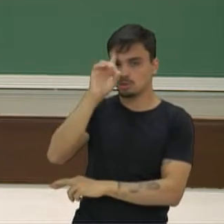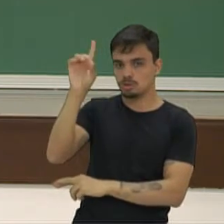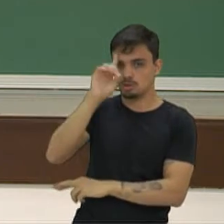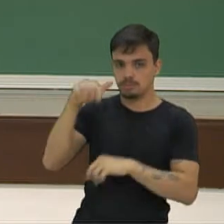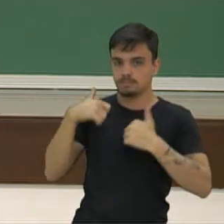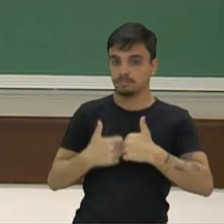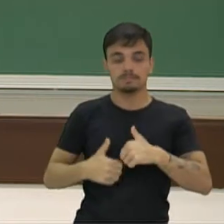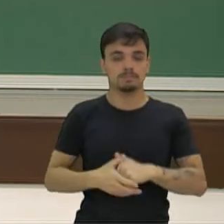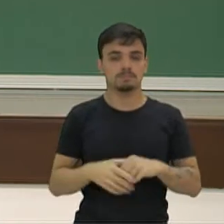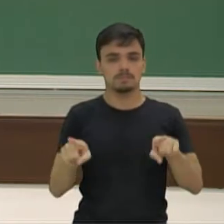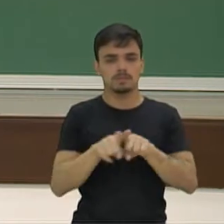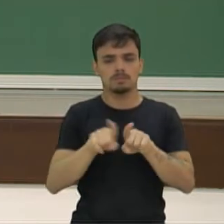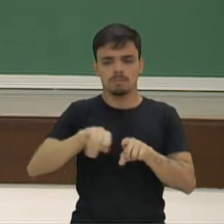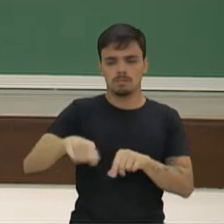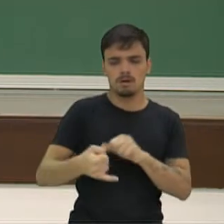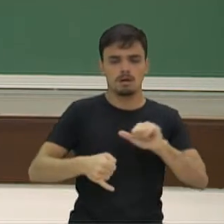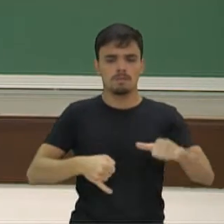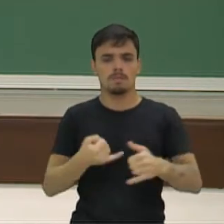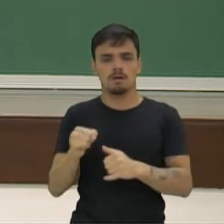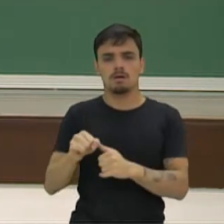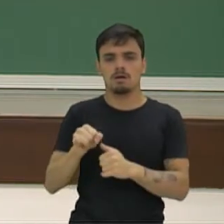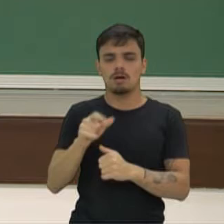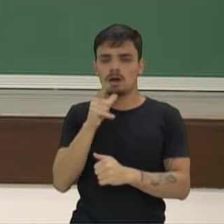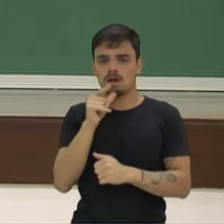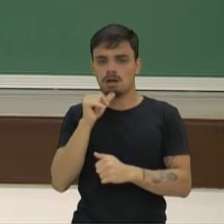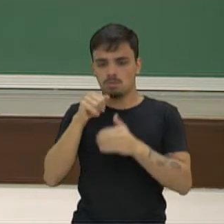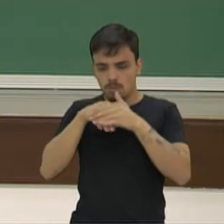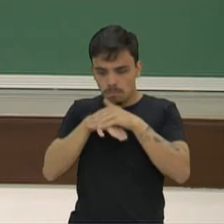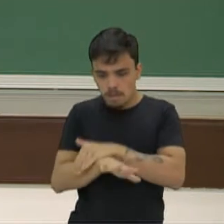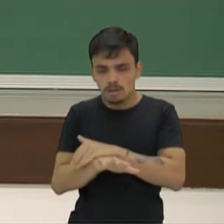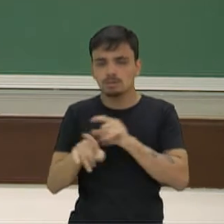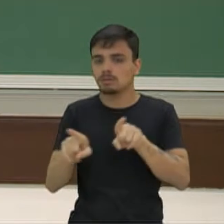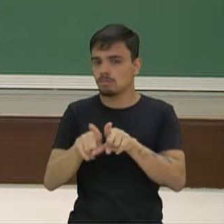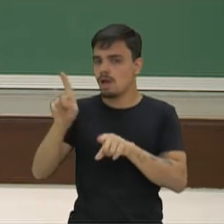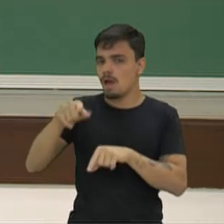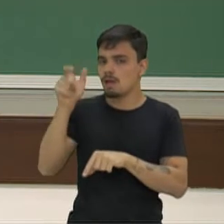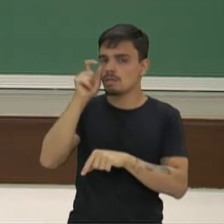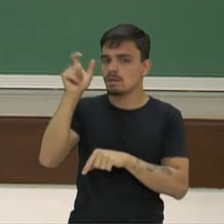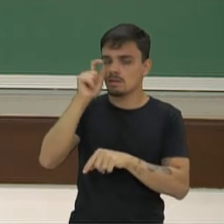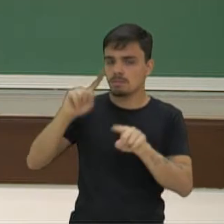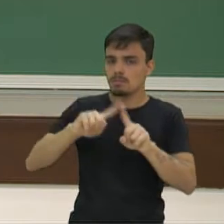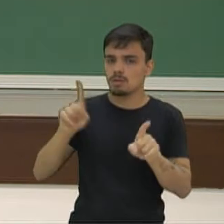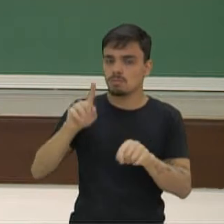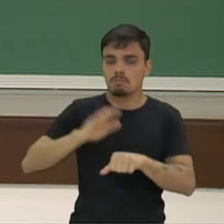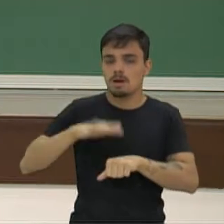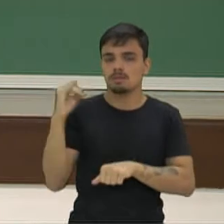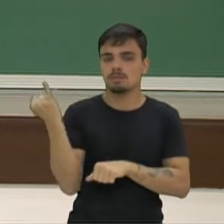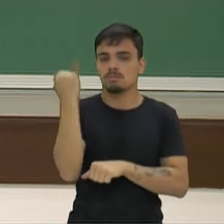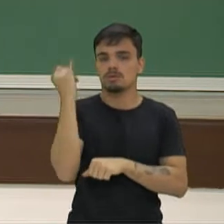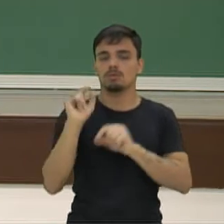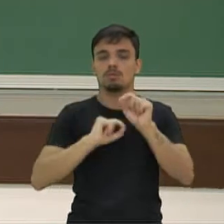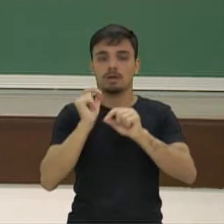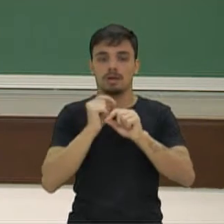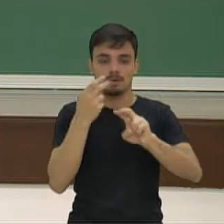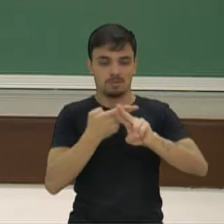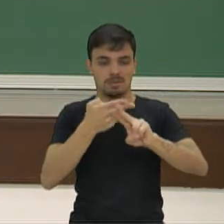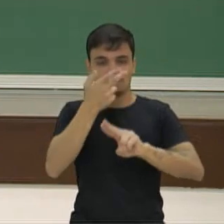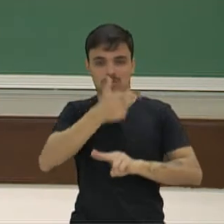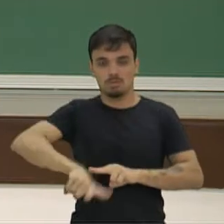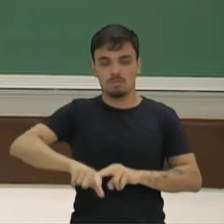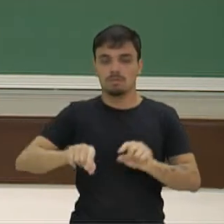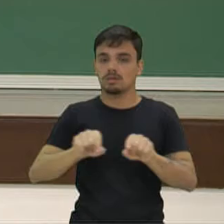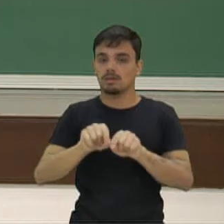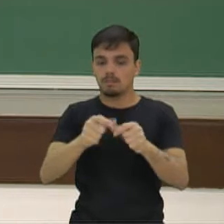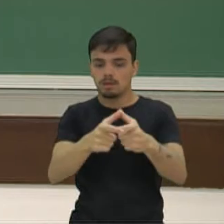Então, explorar leitos de água subterrânea, isso sim é uma coisa interessante, mas não mais importante do que reutilizar. Ampliar